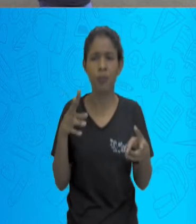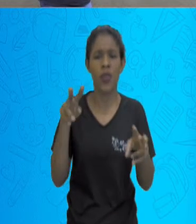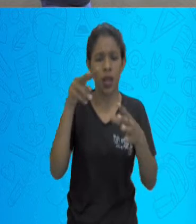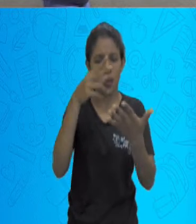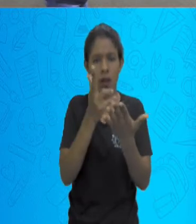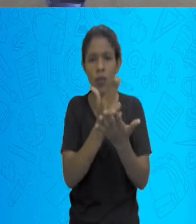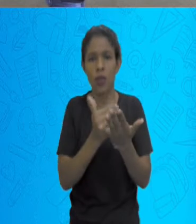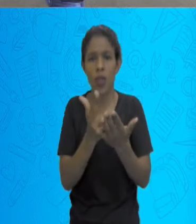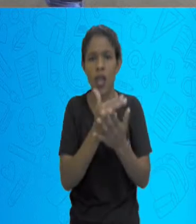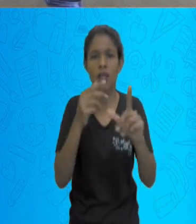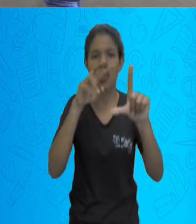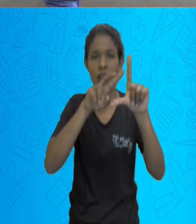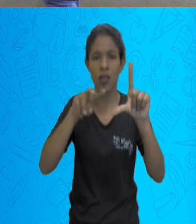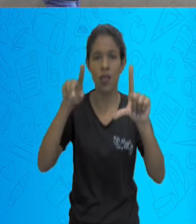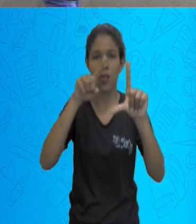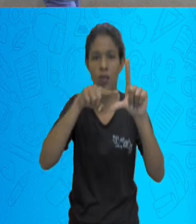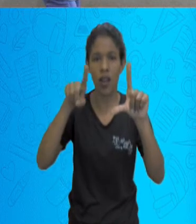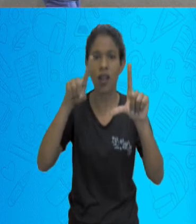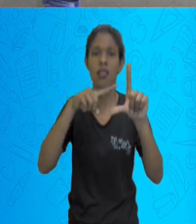essa informação.